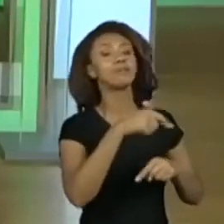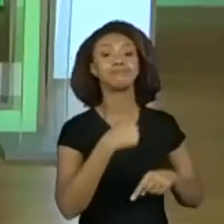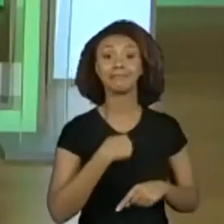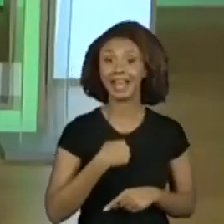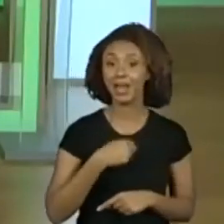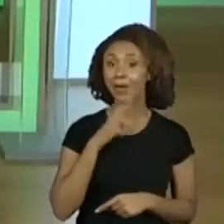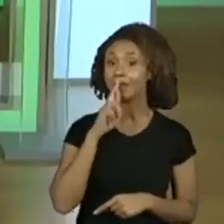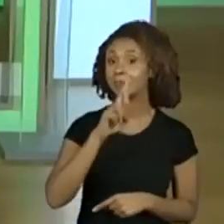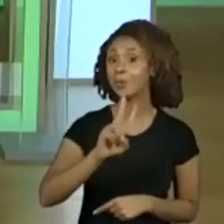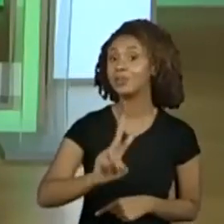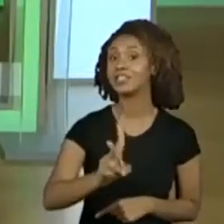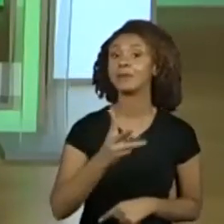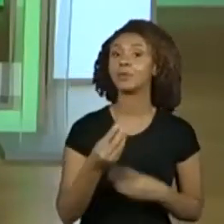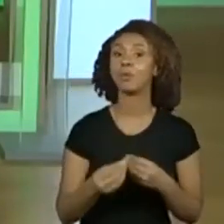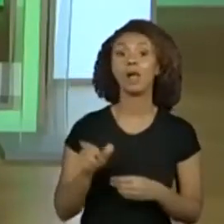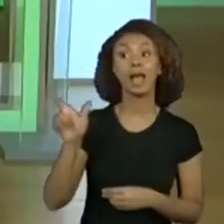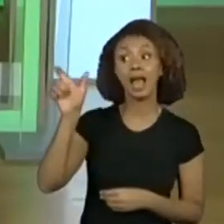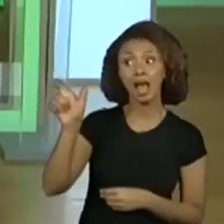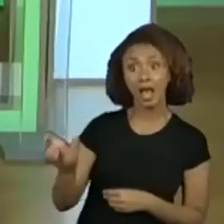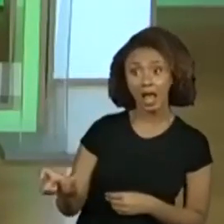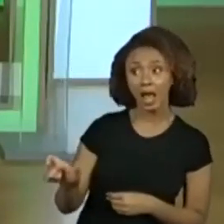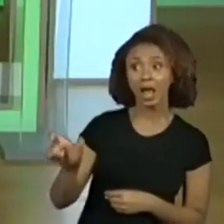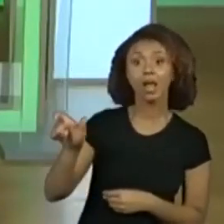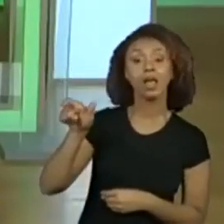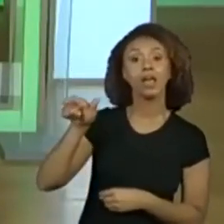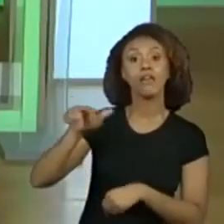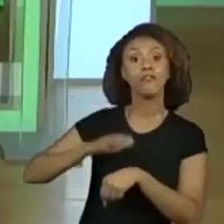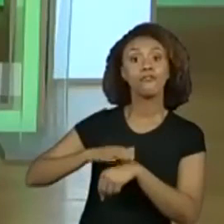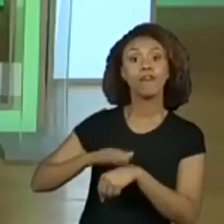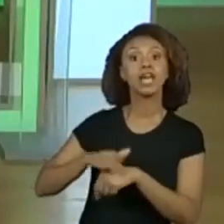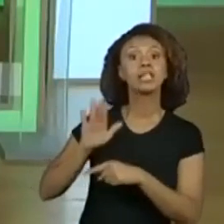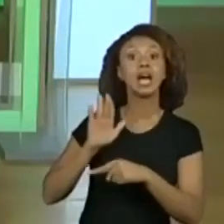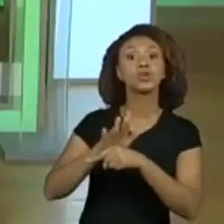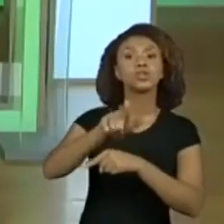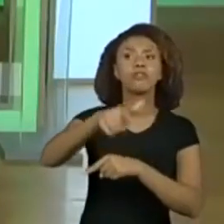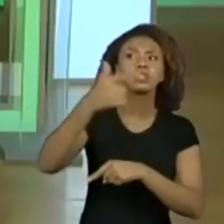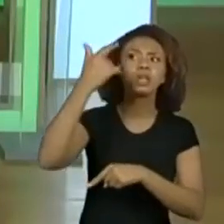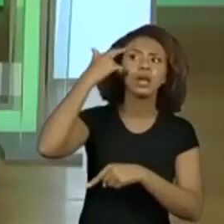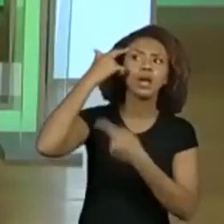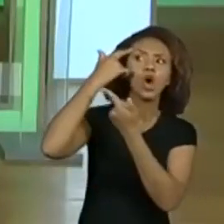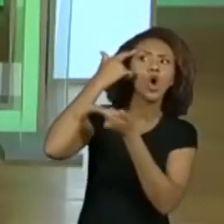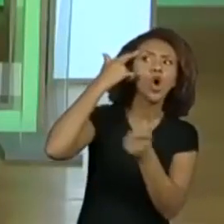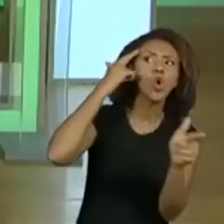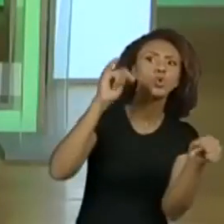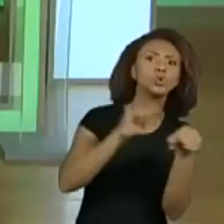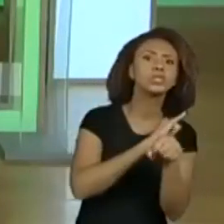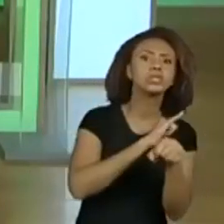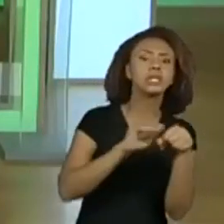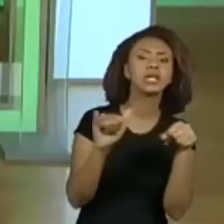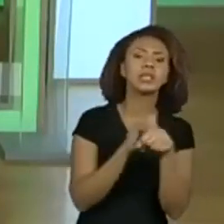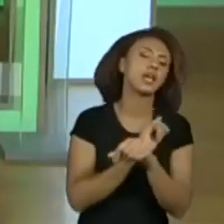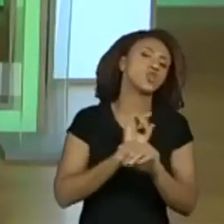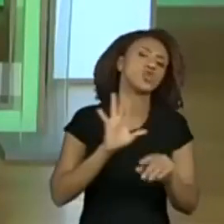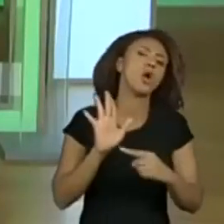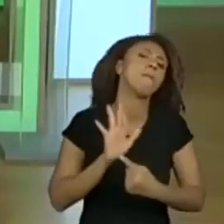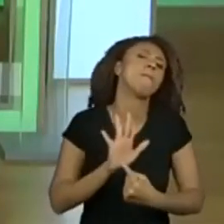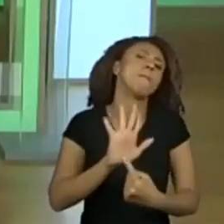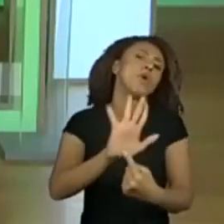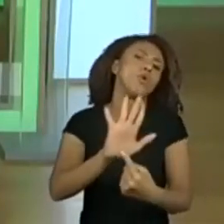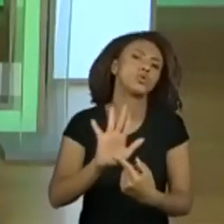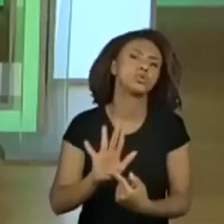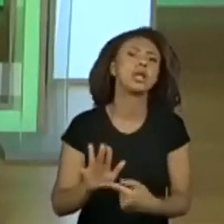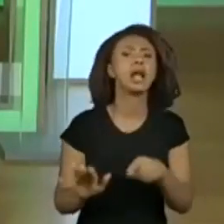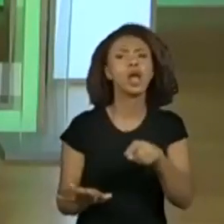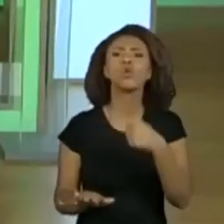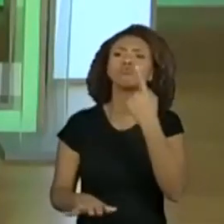que o professor está fazendo assim justamente para você pensar em um outro caminho não quer dizer que você não possa pensar da maneira que você já está